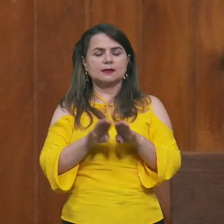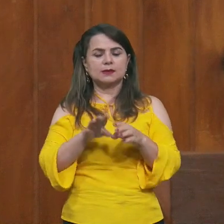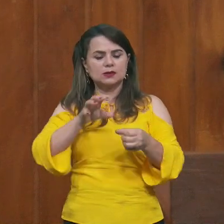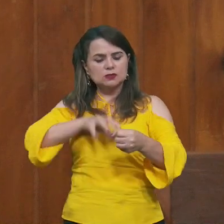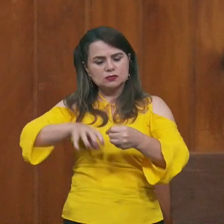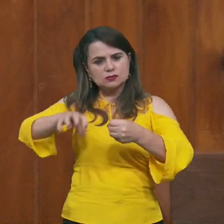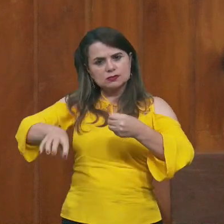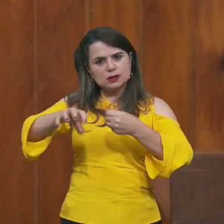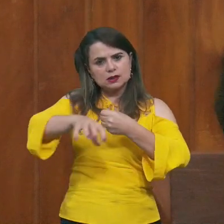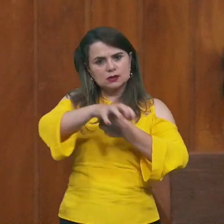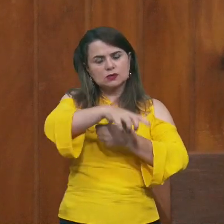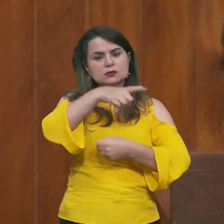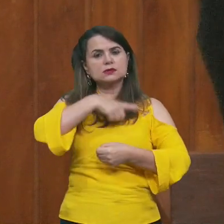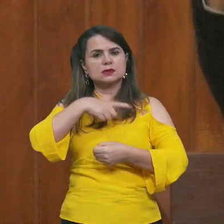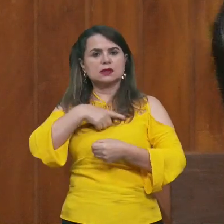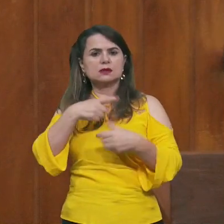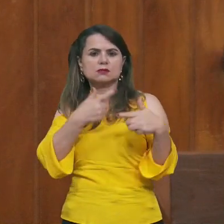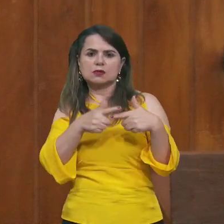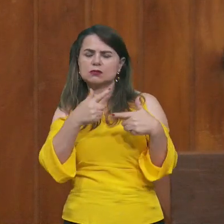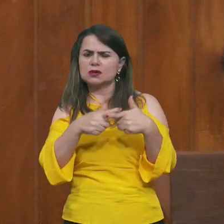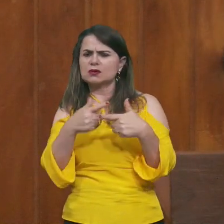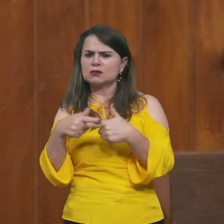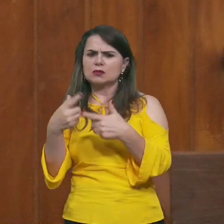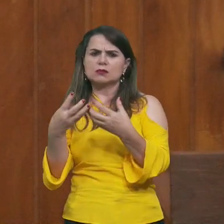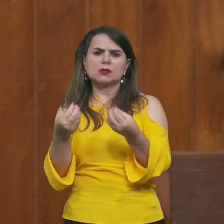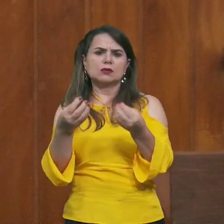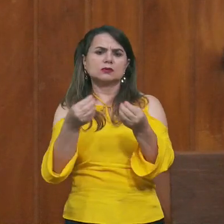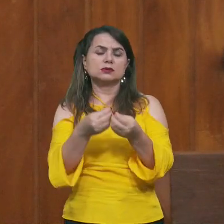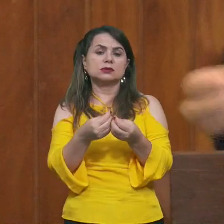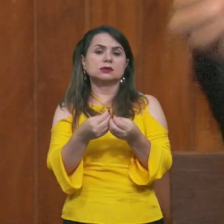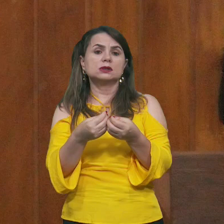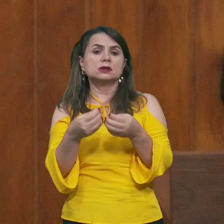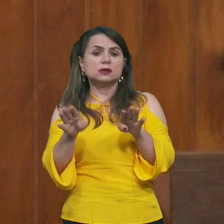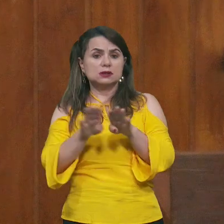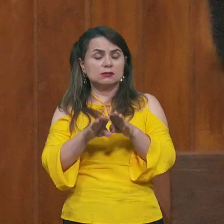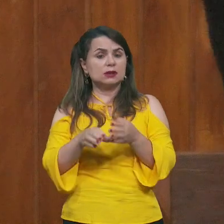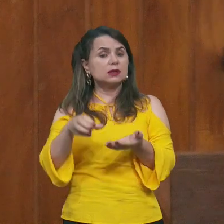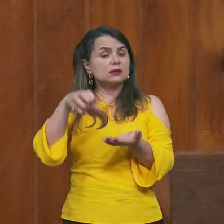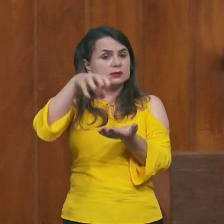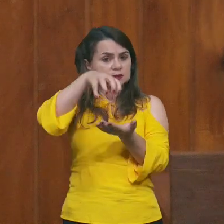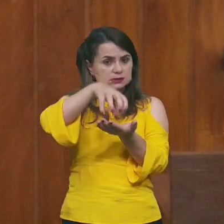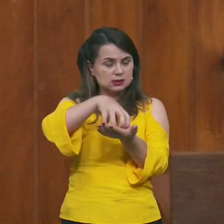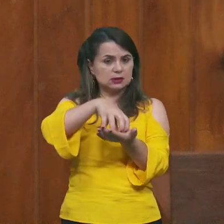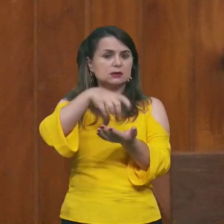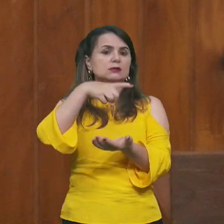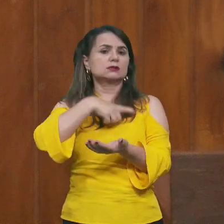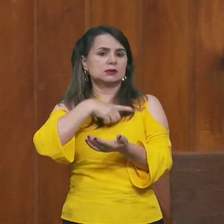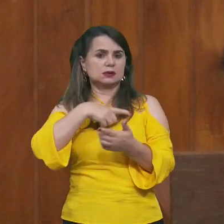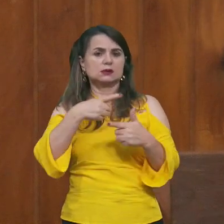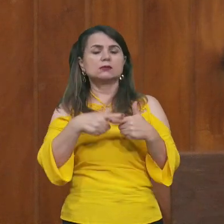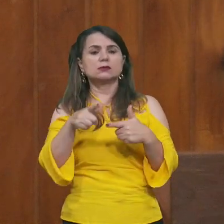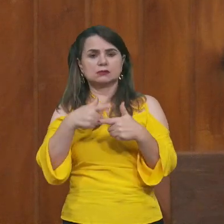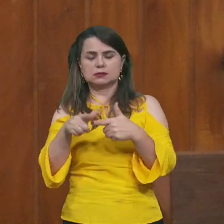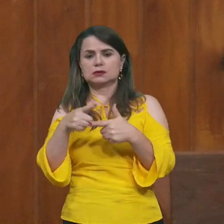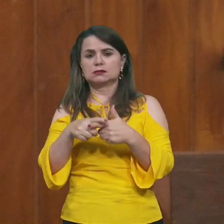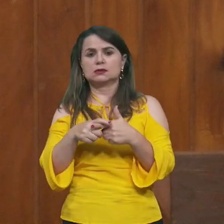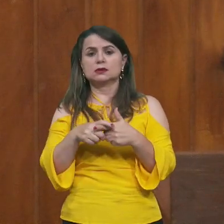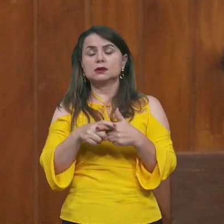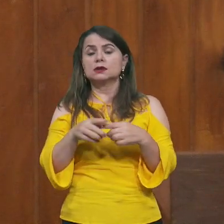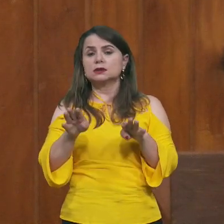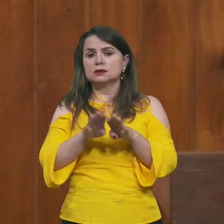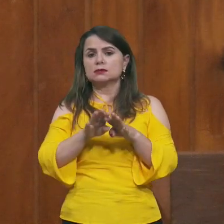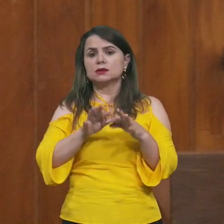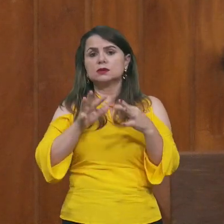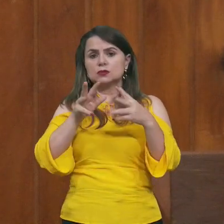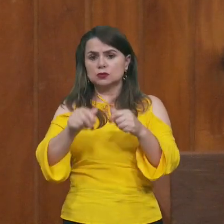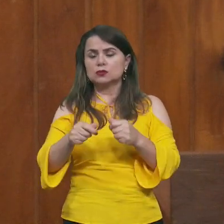maiores problemas, não que no centro não há, a mulher ela está em toda a cidade,